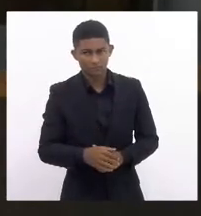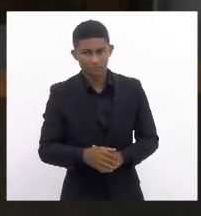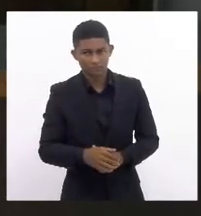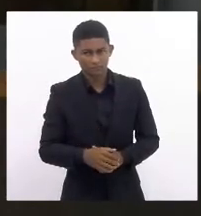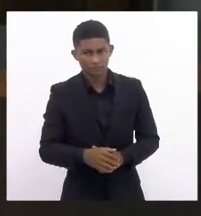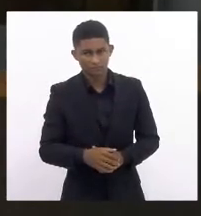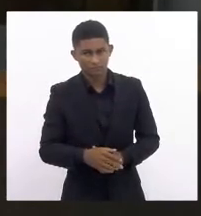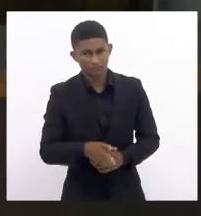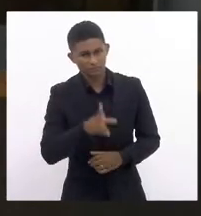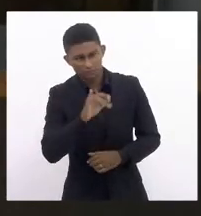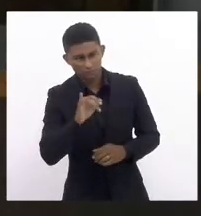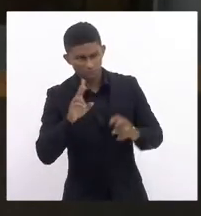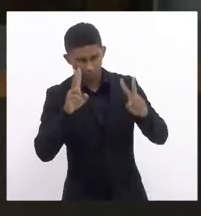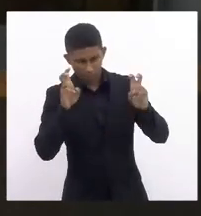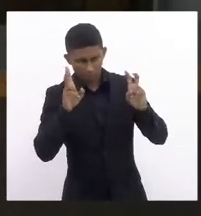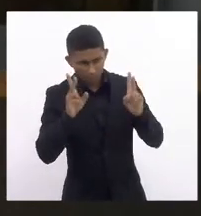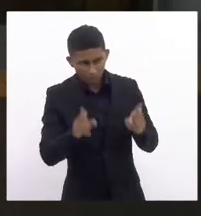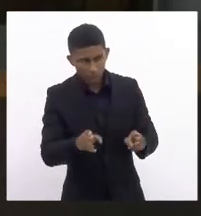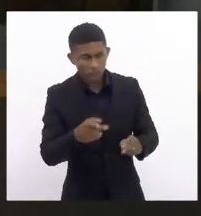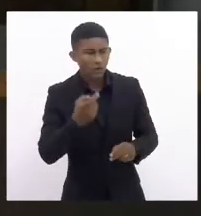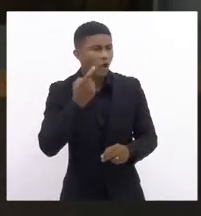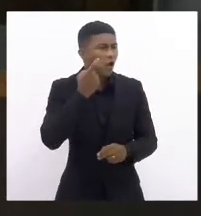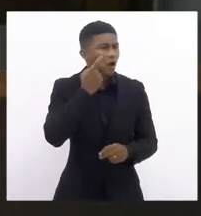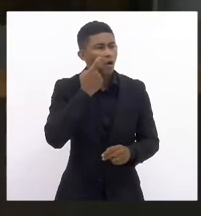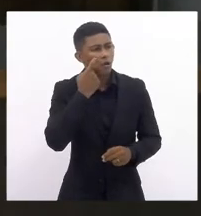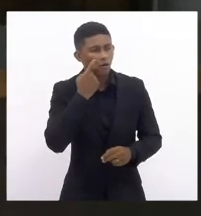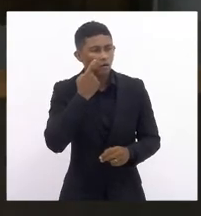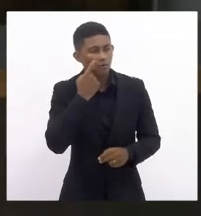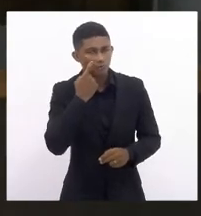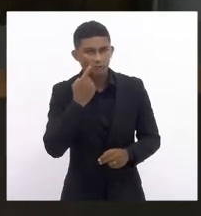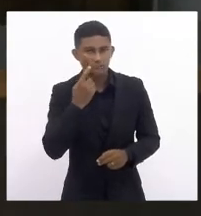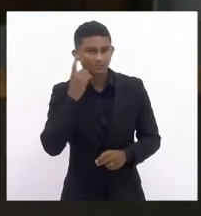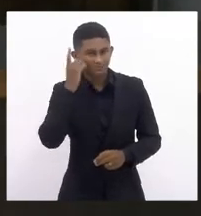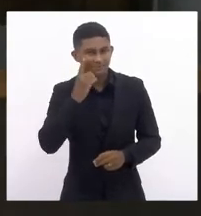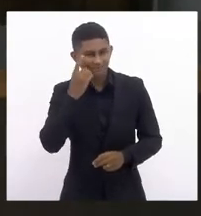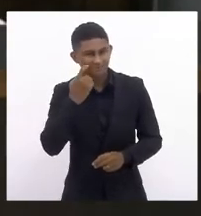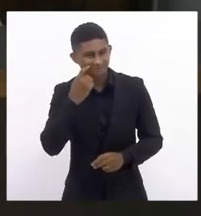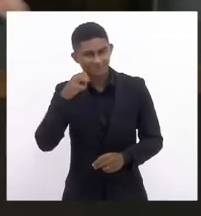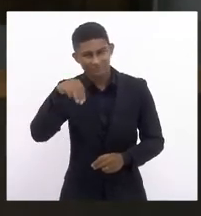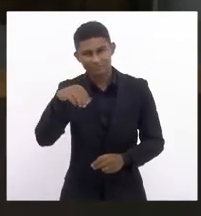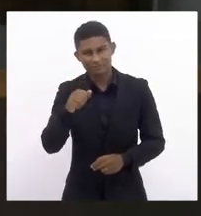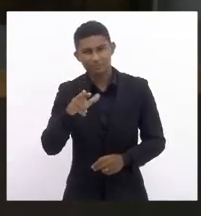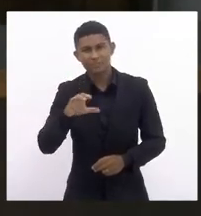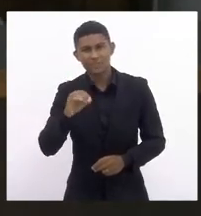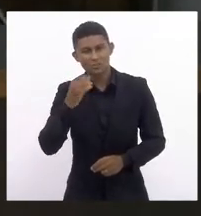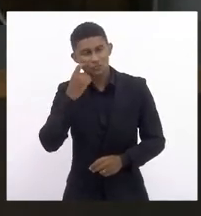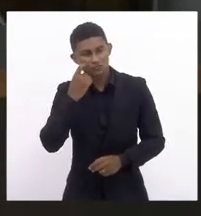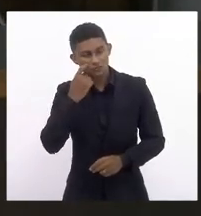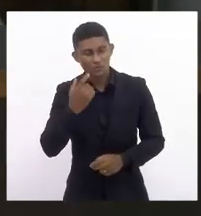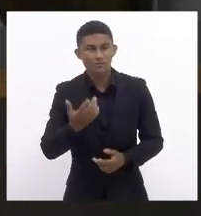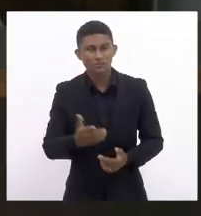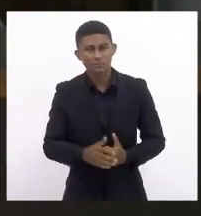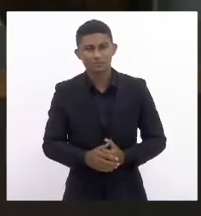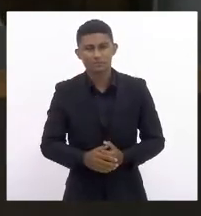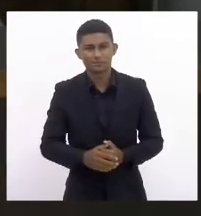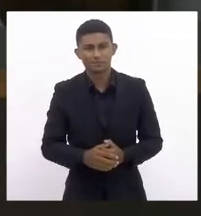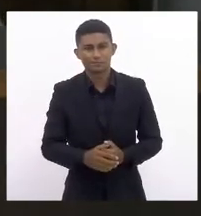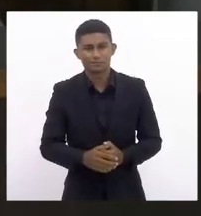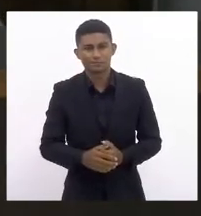o mesmo teor, a gente verifica, vamos verificar aqui com o deputado Márcio Pacheco, para a gente